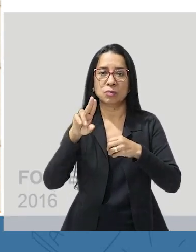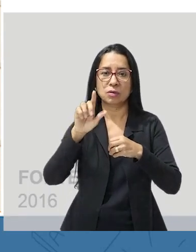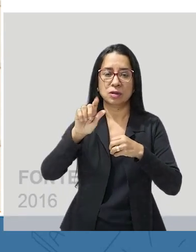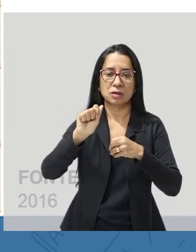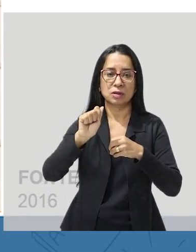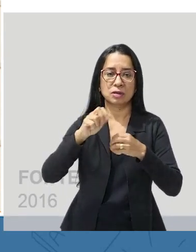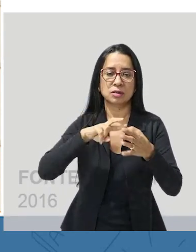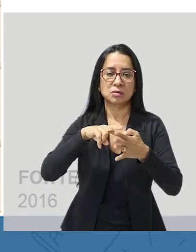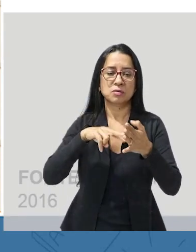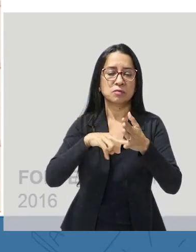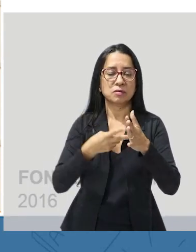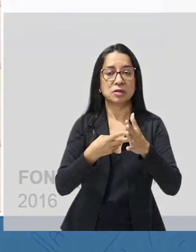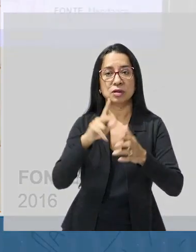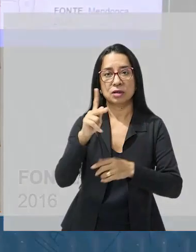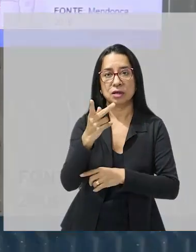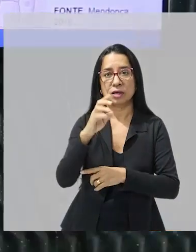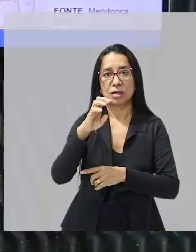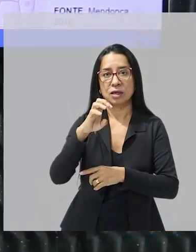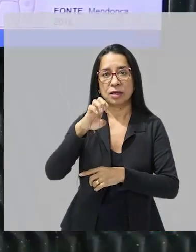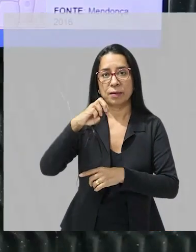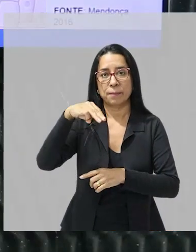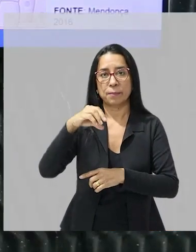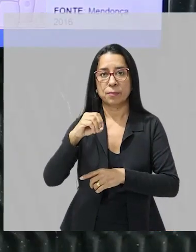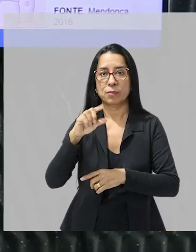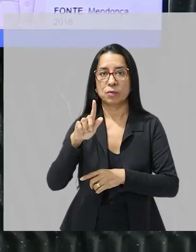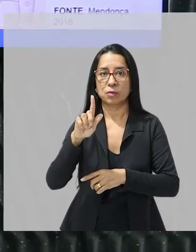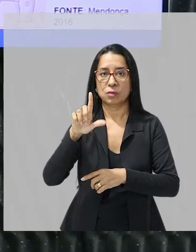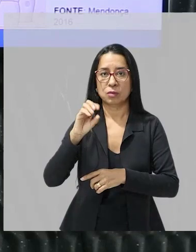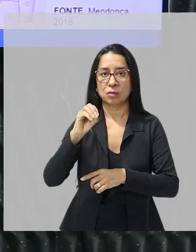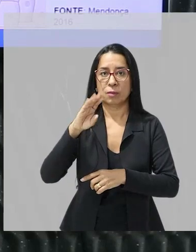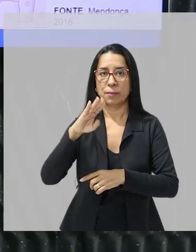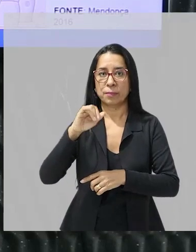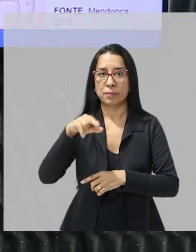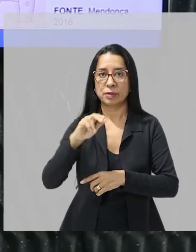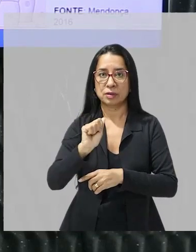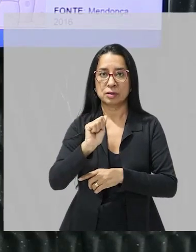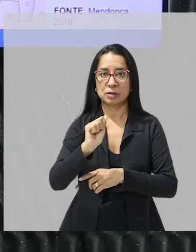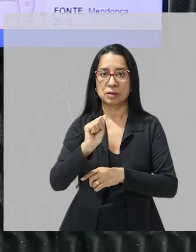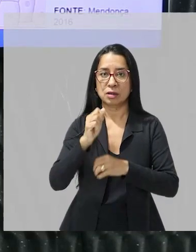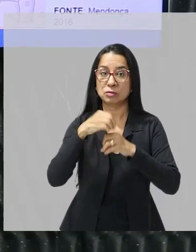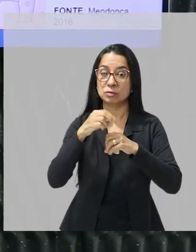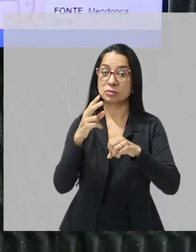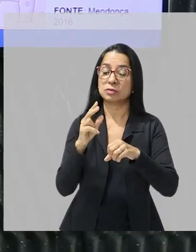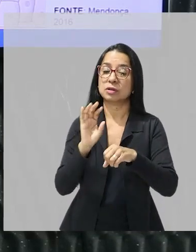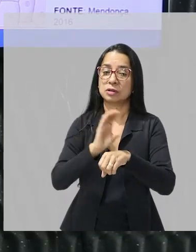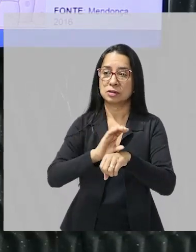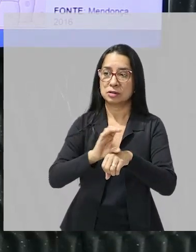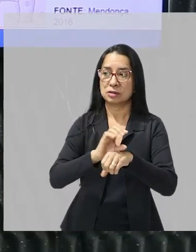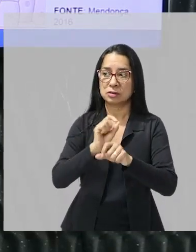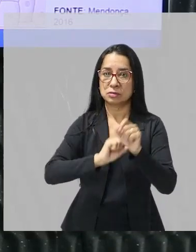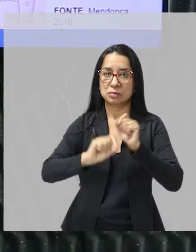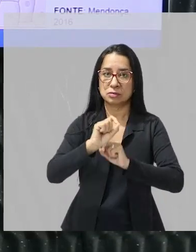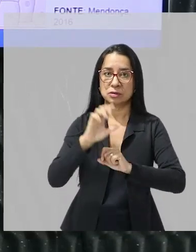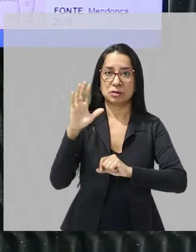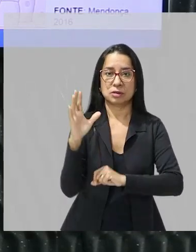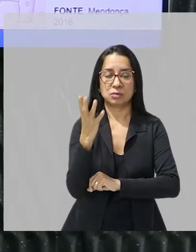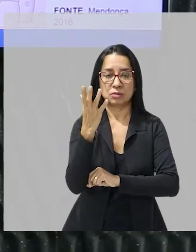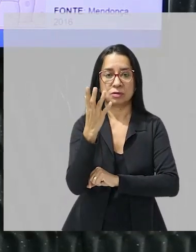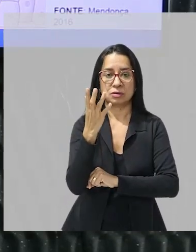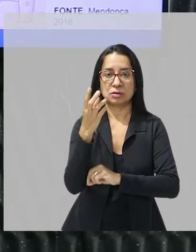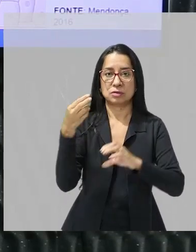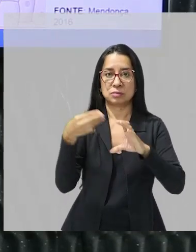hemoglobina, certo? Essa bolinha cinza. Veja só, o que está acontecendo aqui? A célula